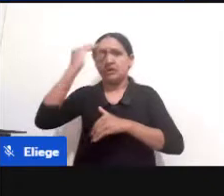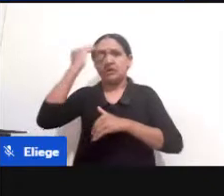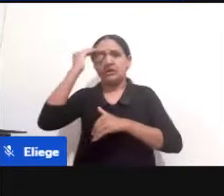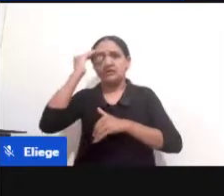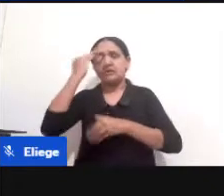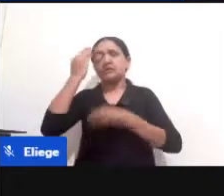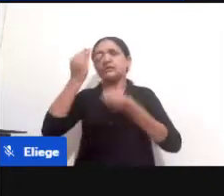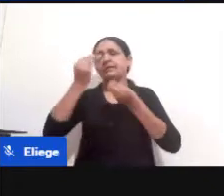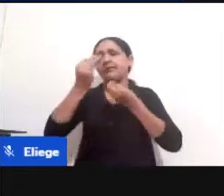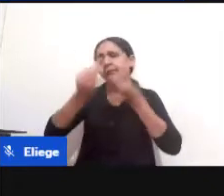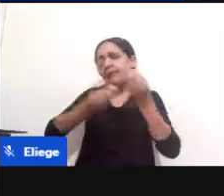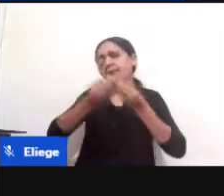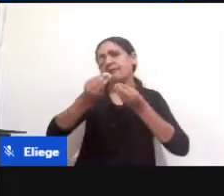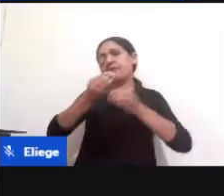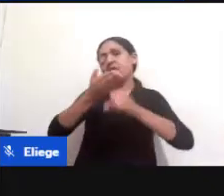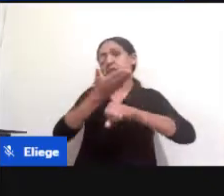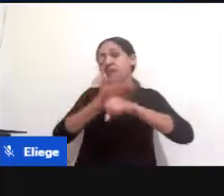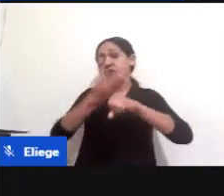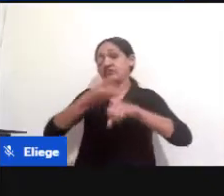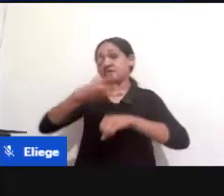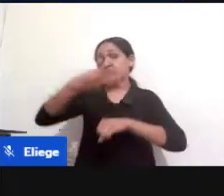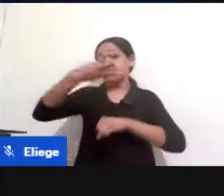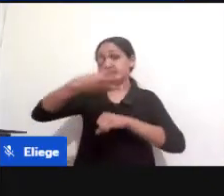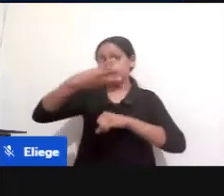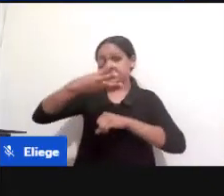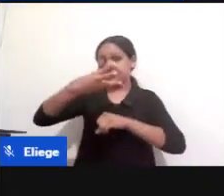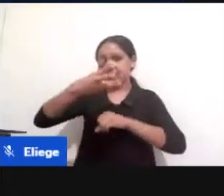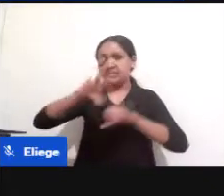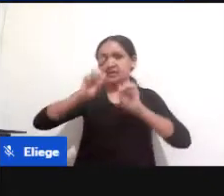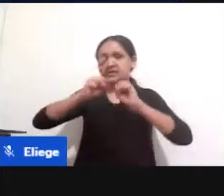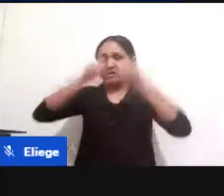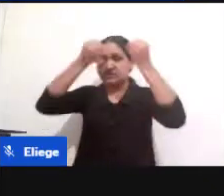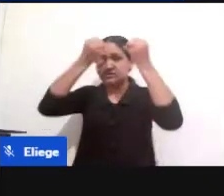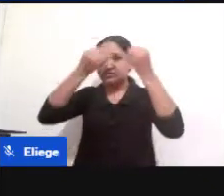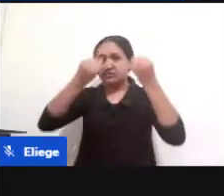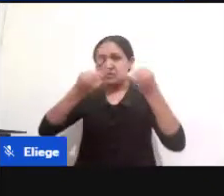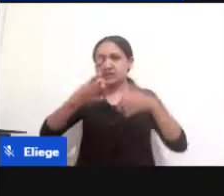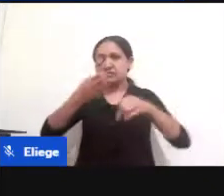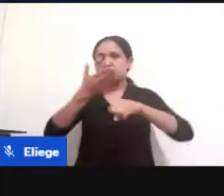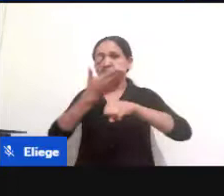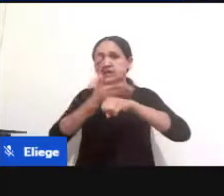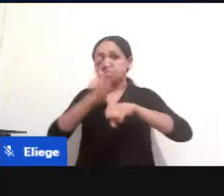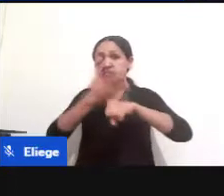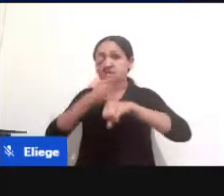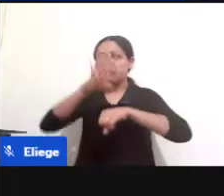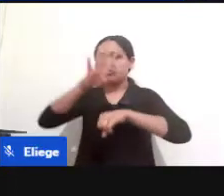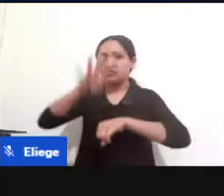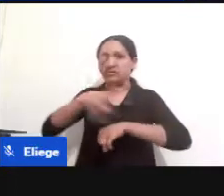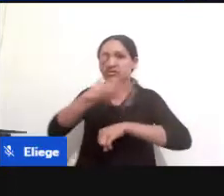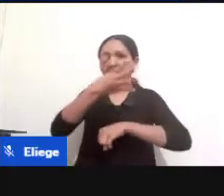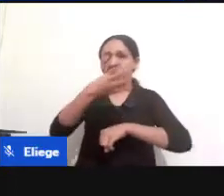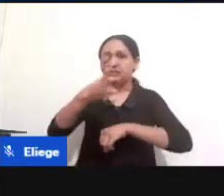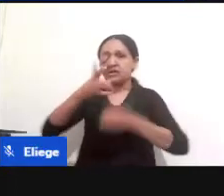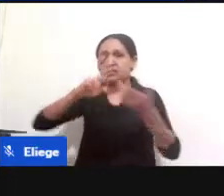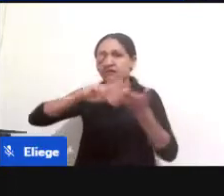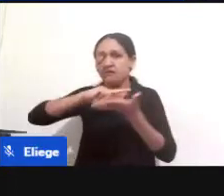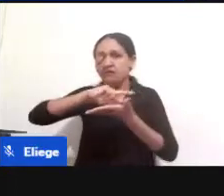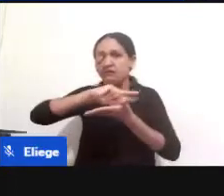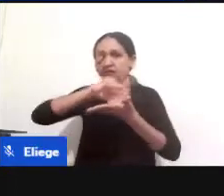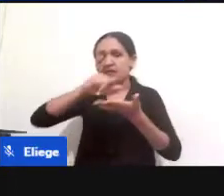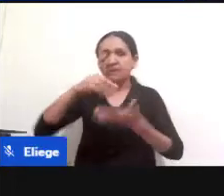pedagógica. Terceiro, explanar sobre as práticas escalonadas por meio de diferentes